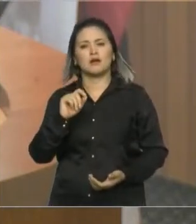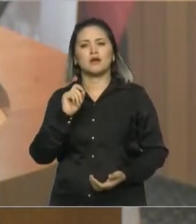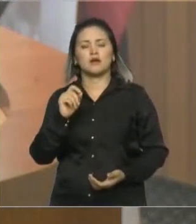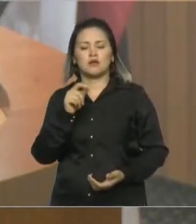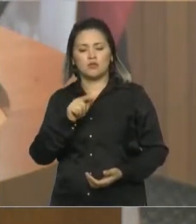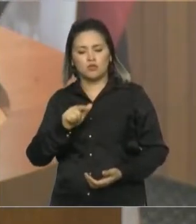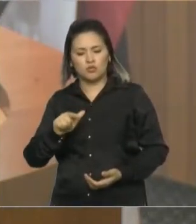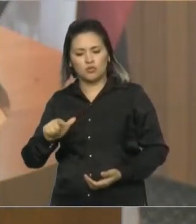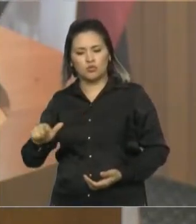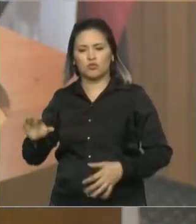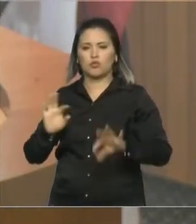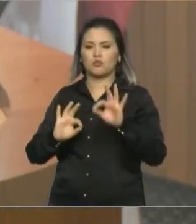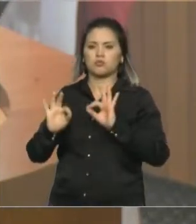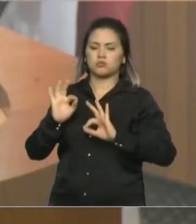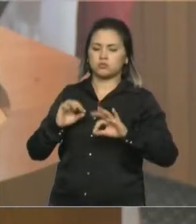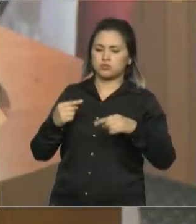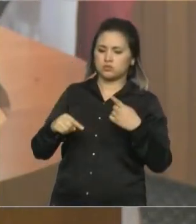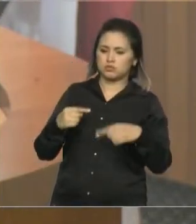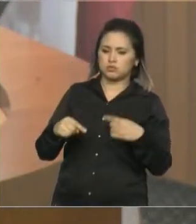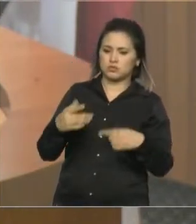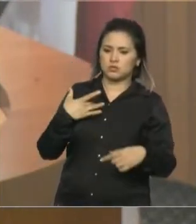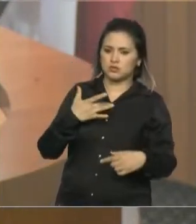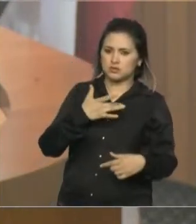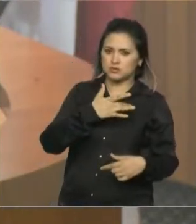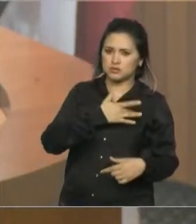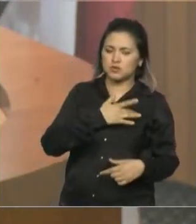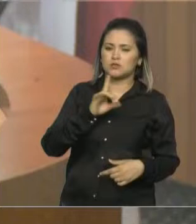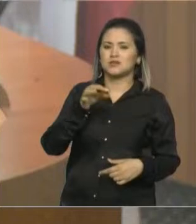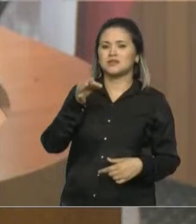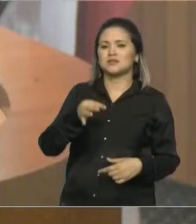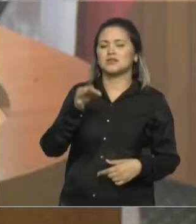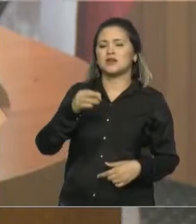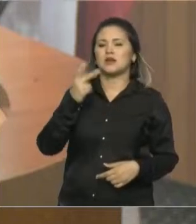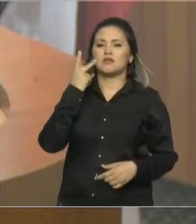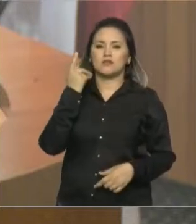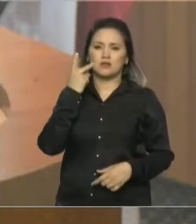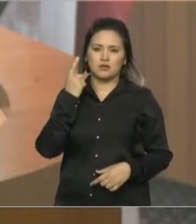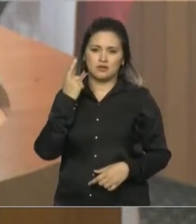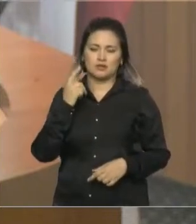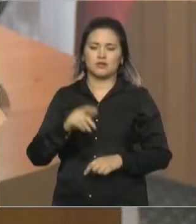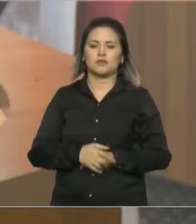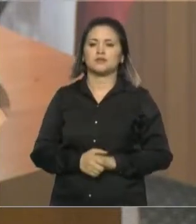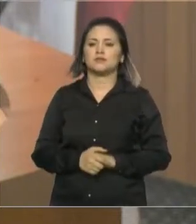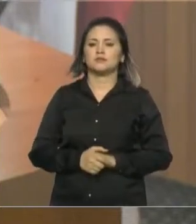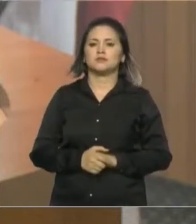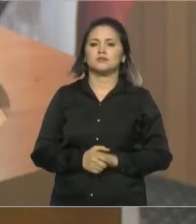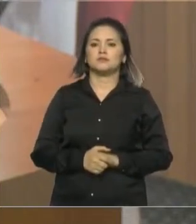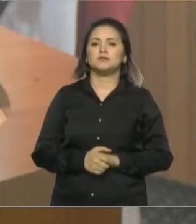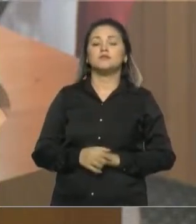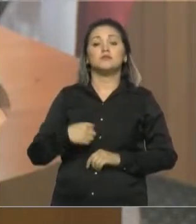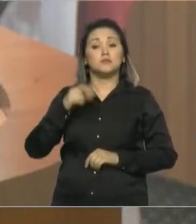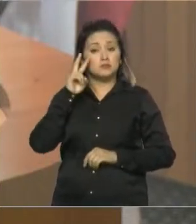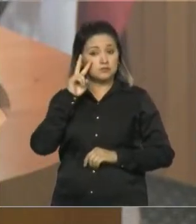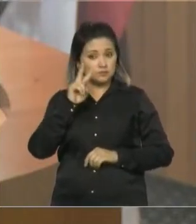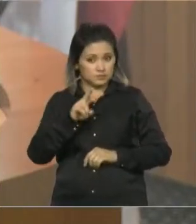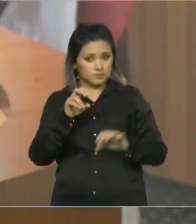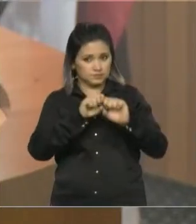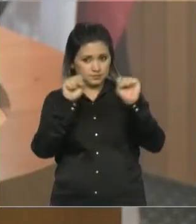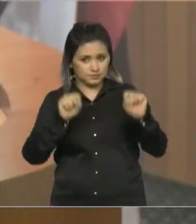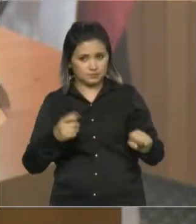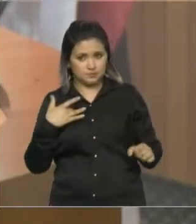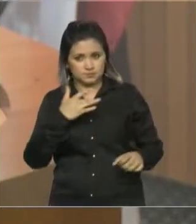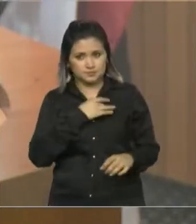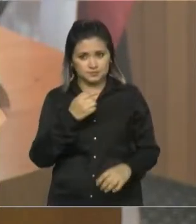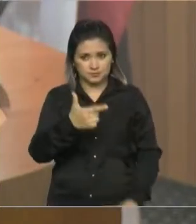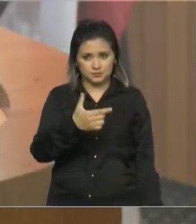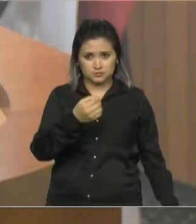da construção da política de saúde, que foi o que deu certo no Ceará. Vocês olharam a rede de saúde deles em 2007. Em